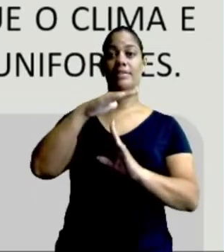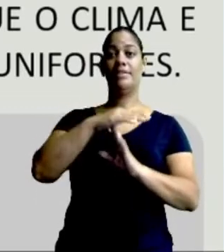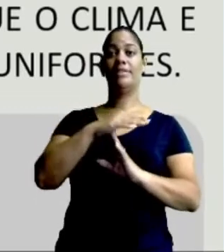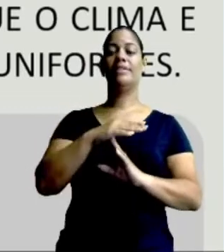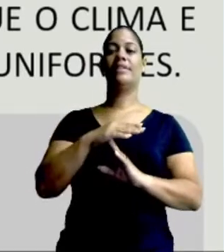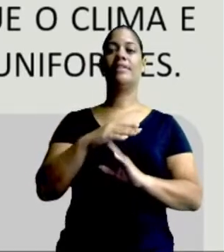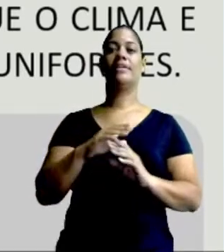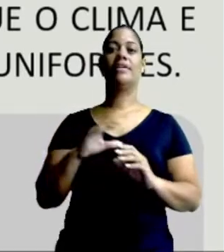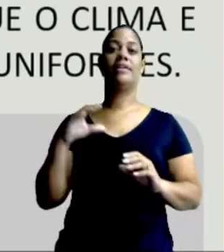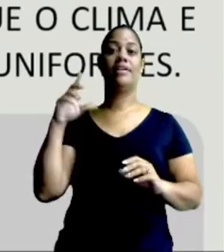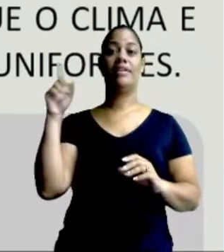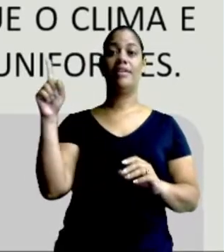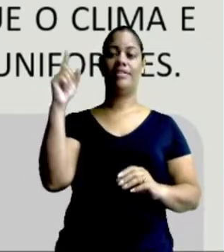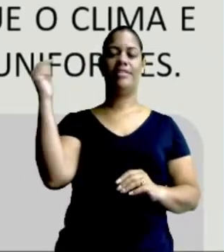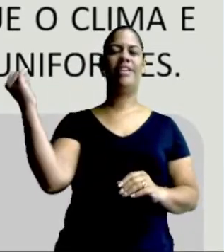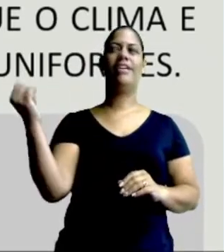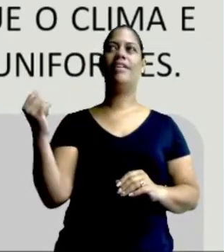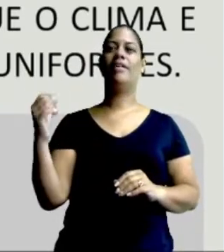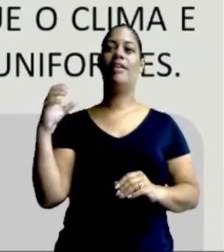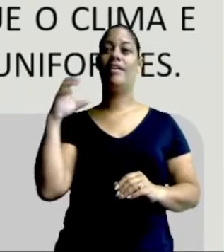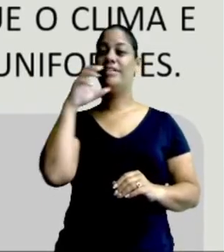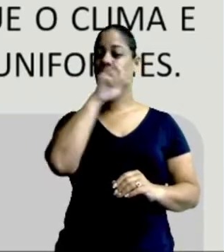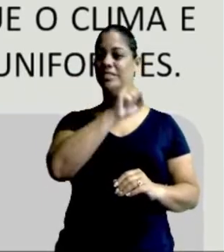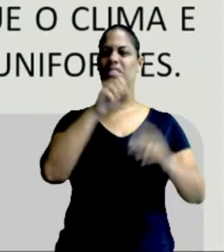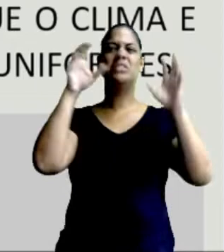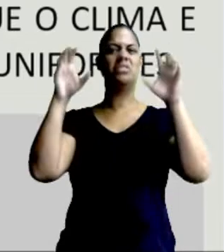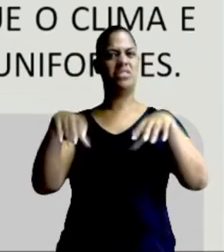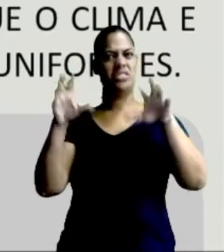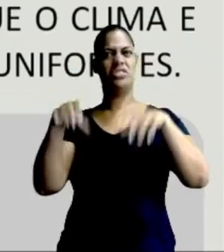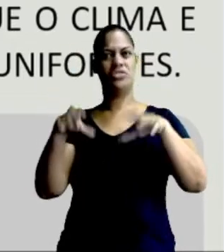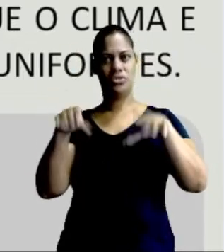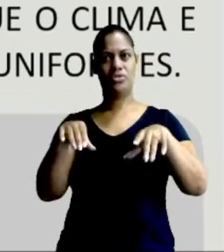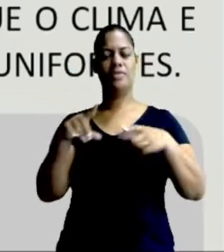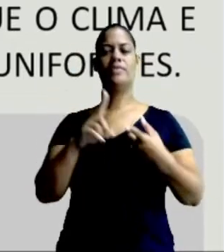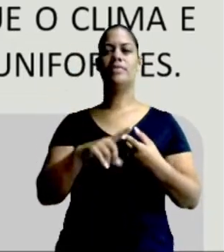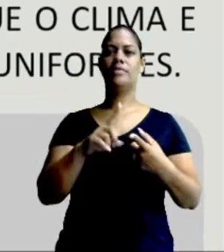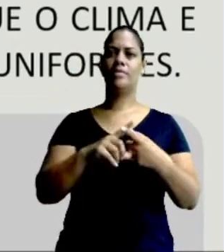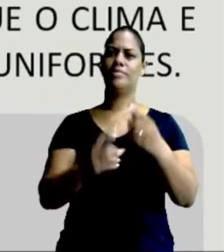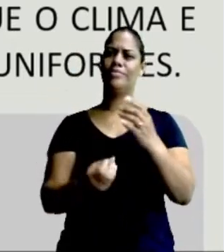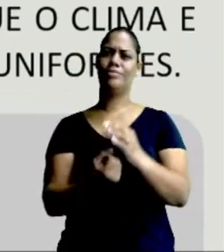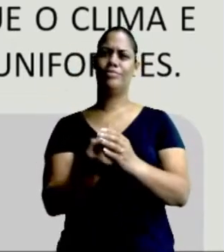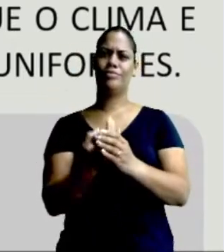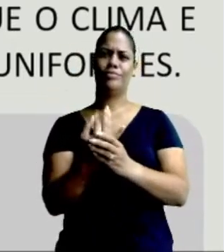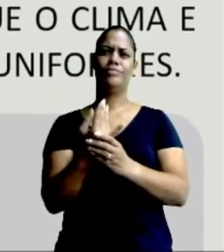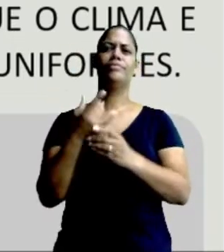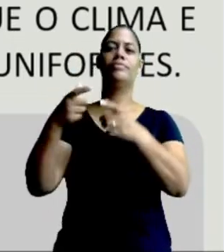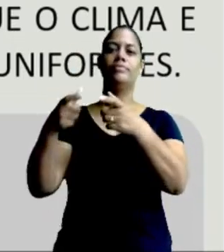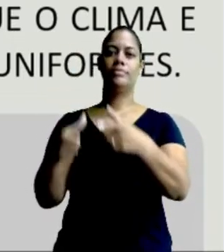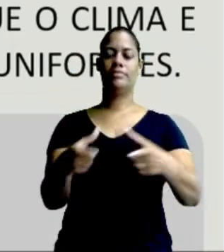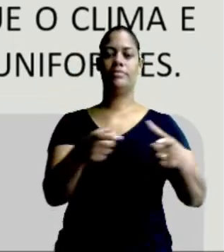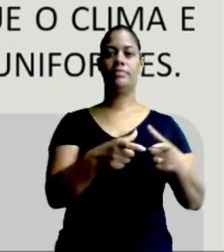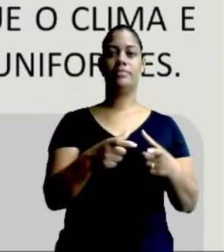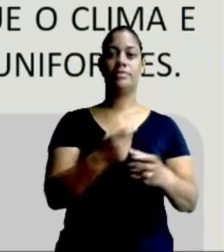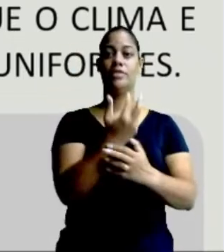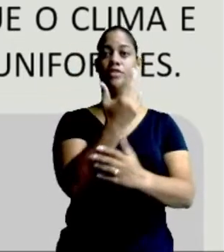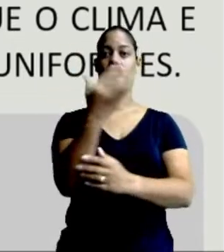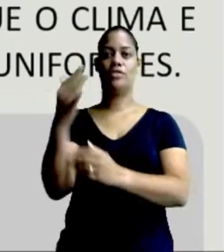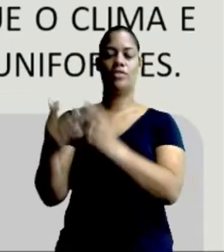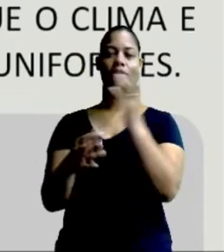média elevada, muita chuva durante o ano e formações de vegetais típicas, como